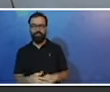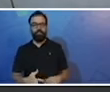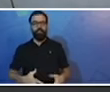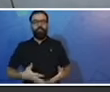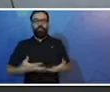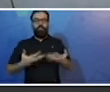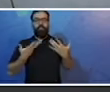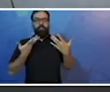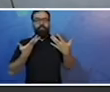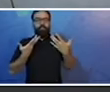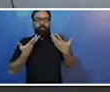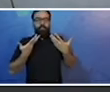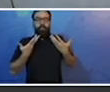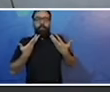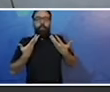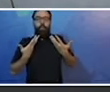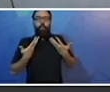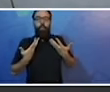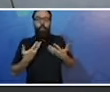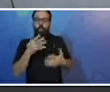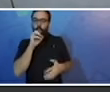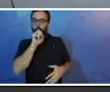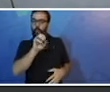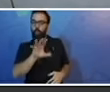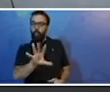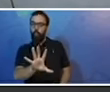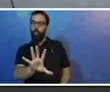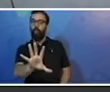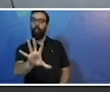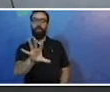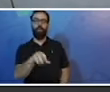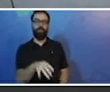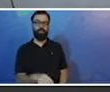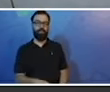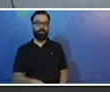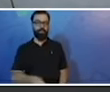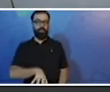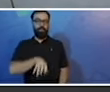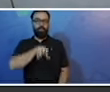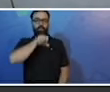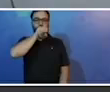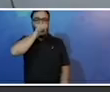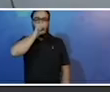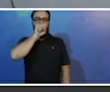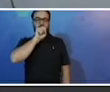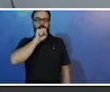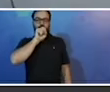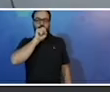respirada puxa o ar três vezes vamos